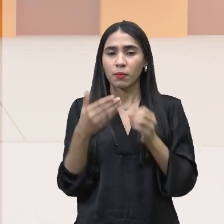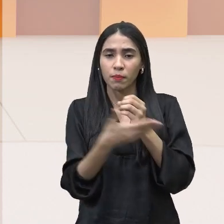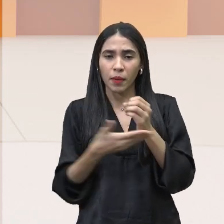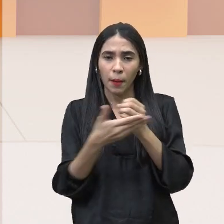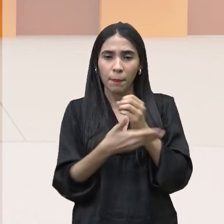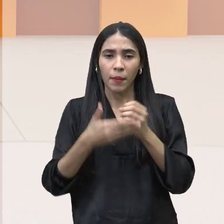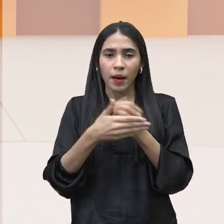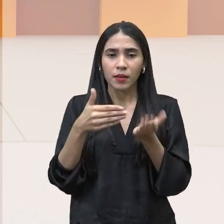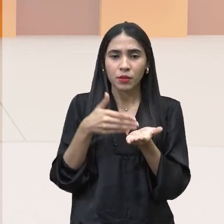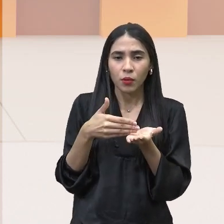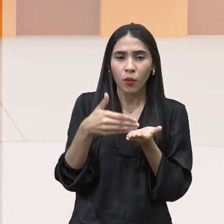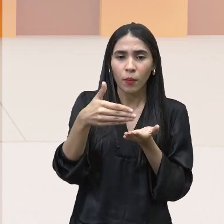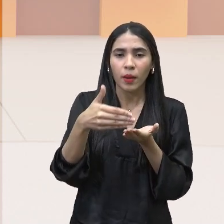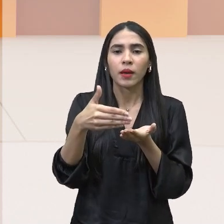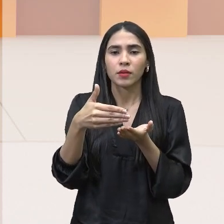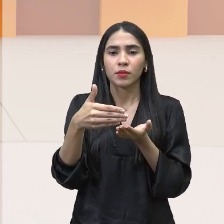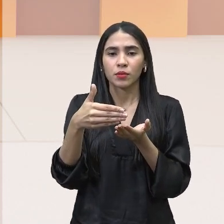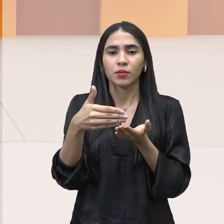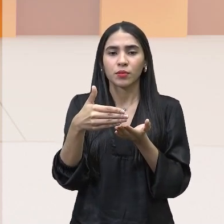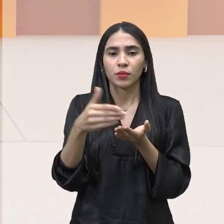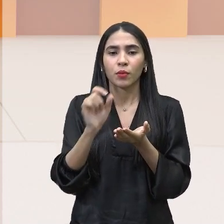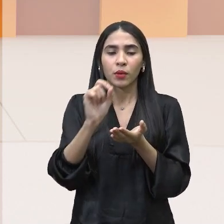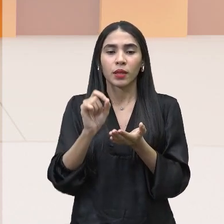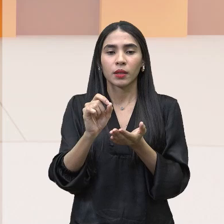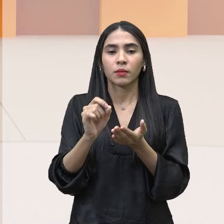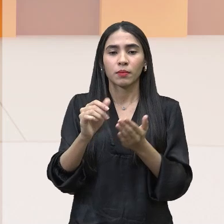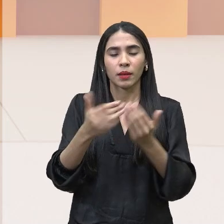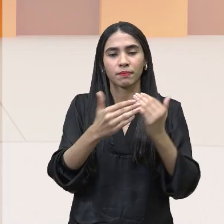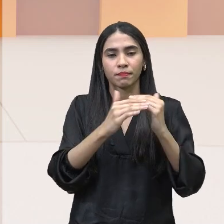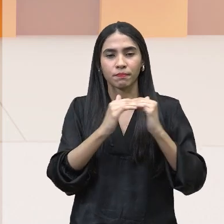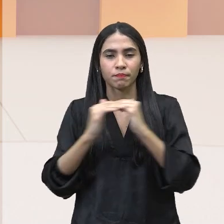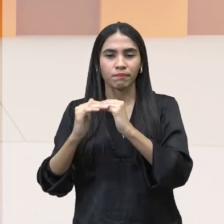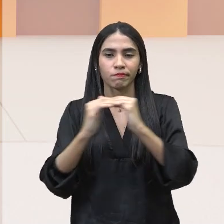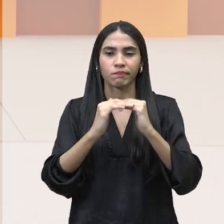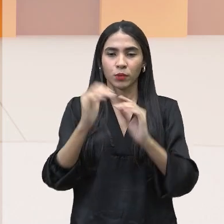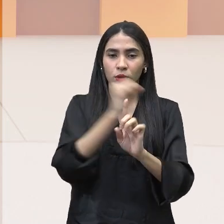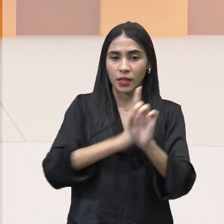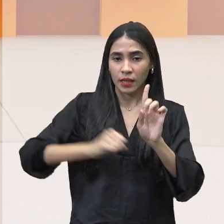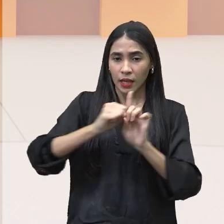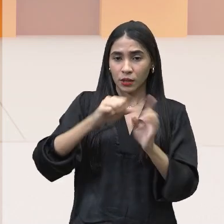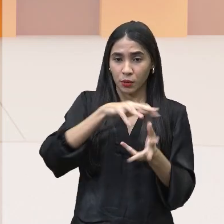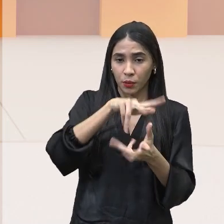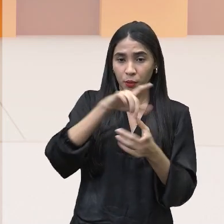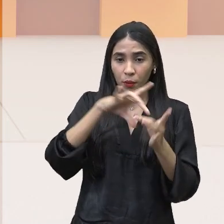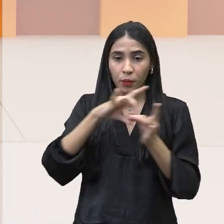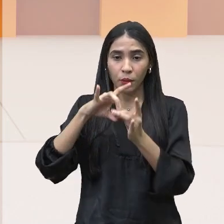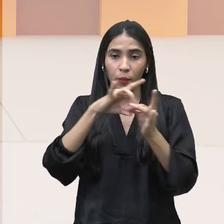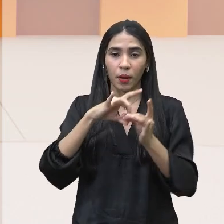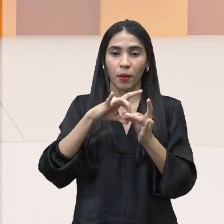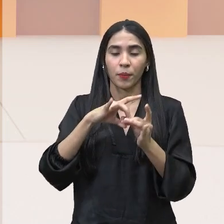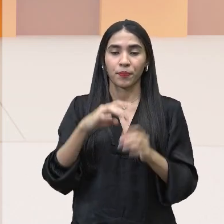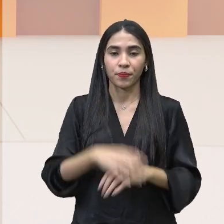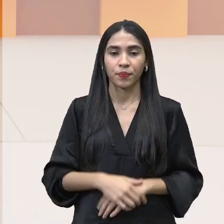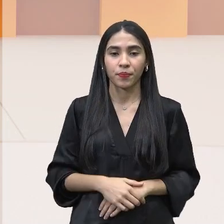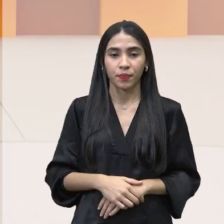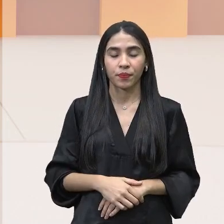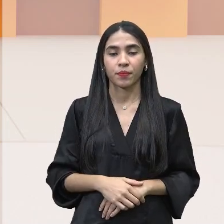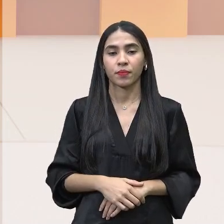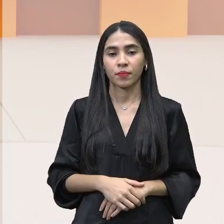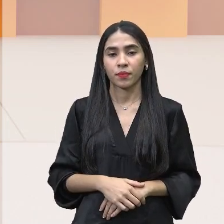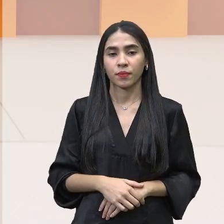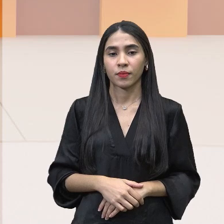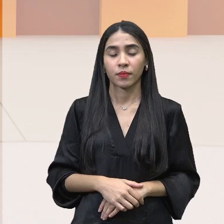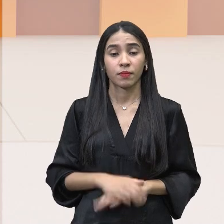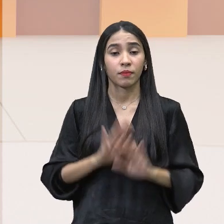a instauração de uma verdadeira cidadania global. Assim é a visão que os otimistas têm da